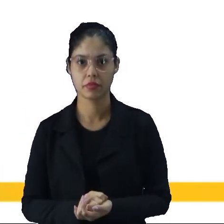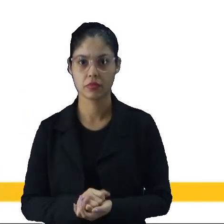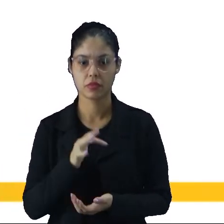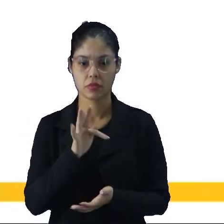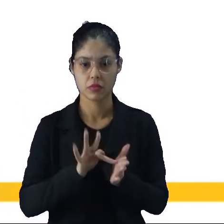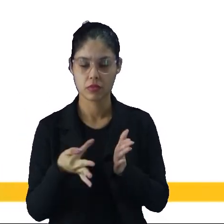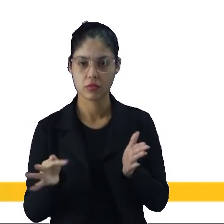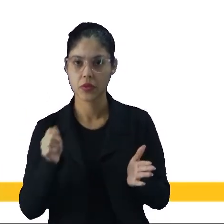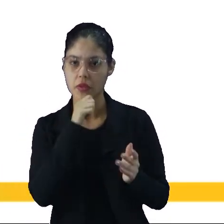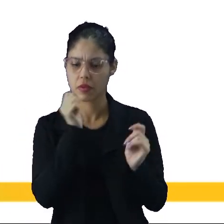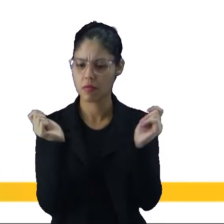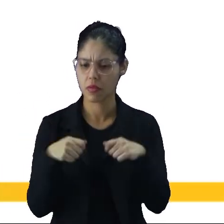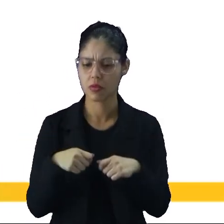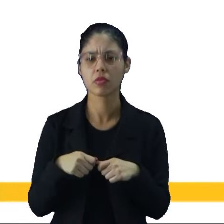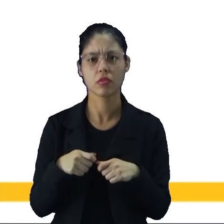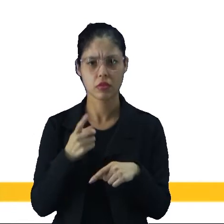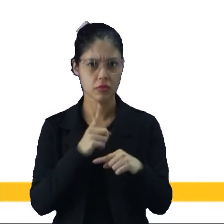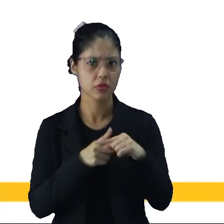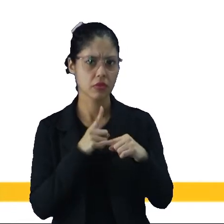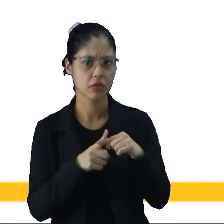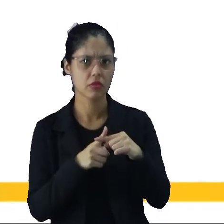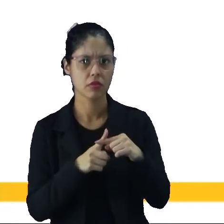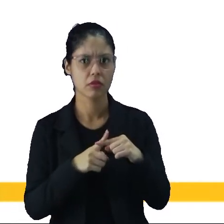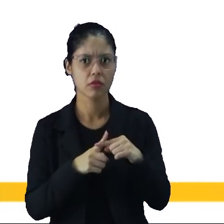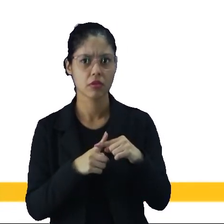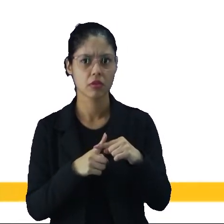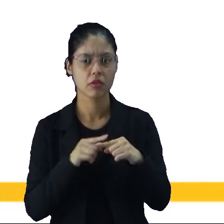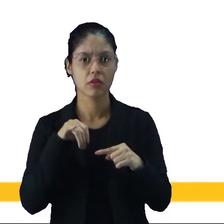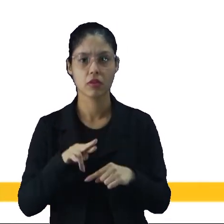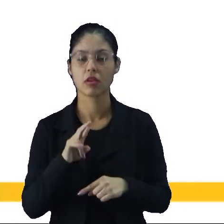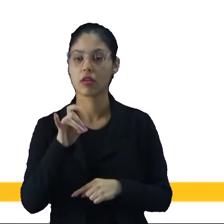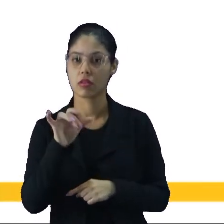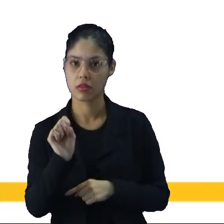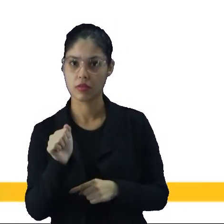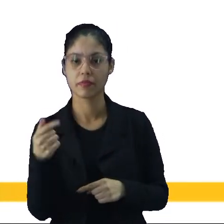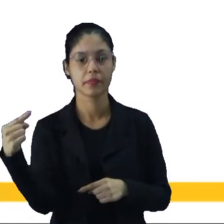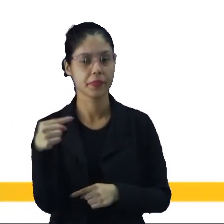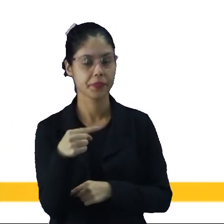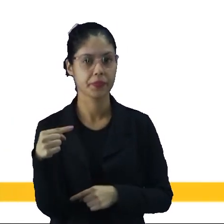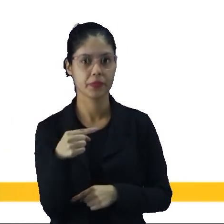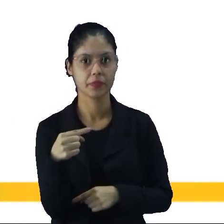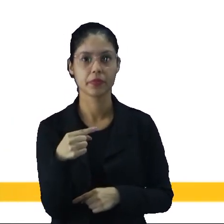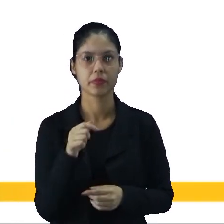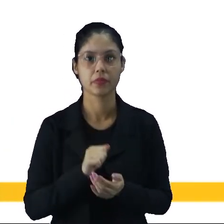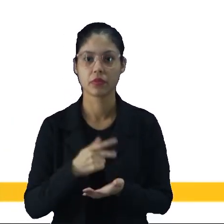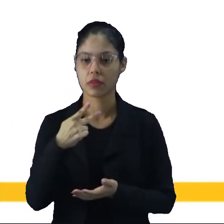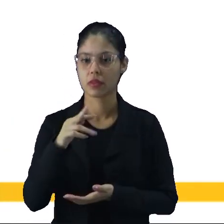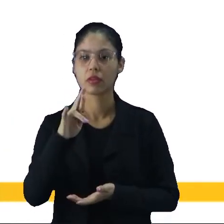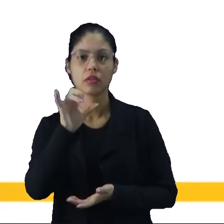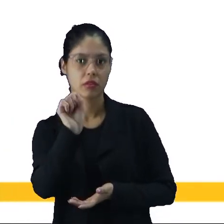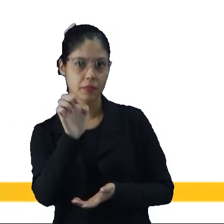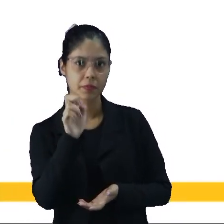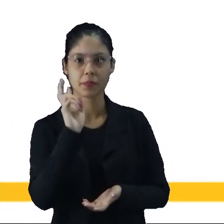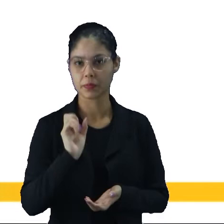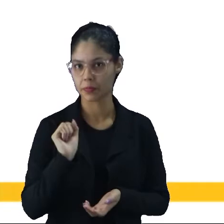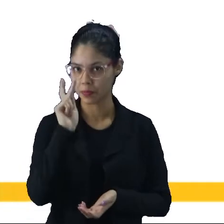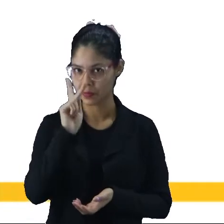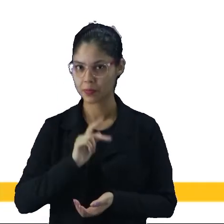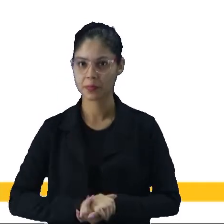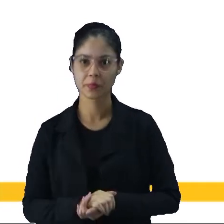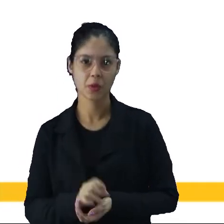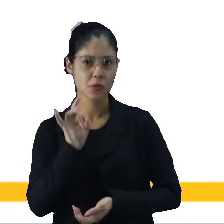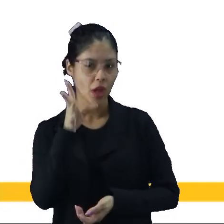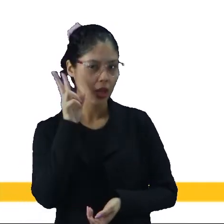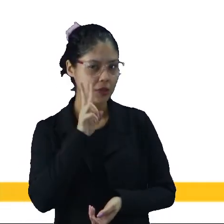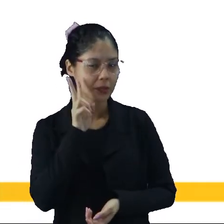A função tangente possui um valor positivo para os quadrantes ímpares, tá? E negativo para os quadrantes pares, tá? Ok?